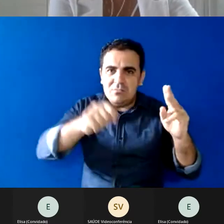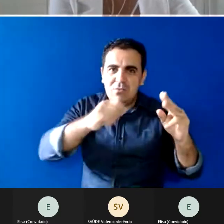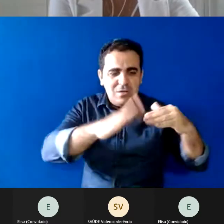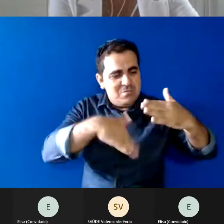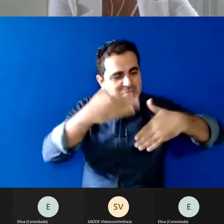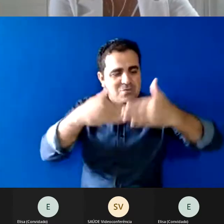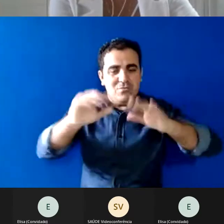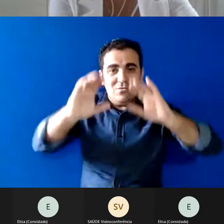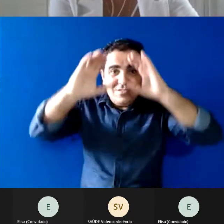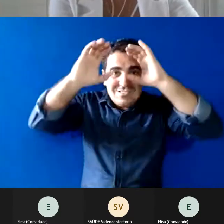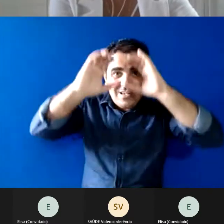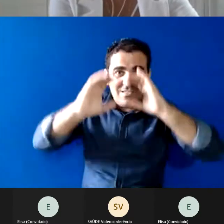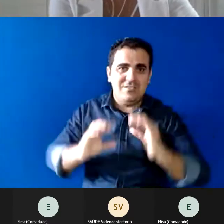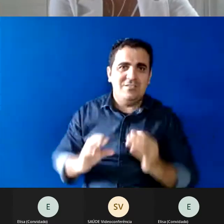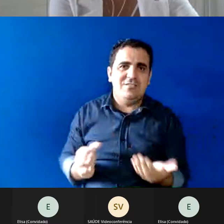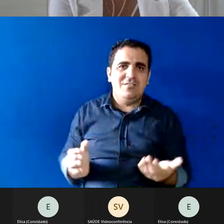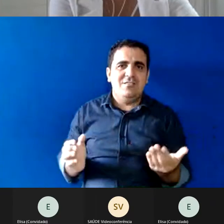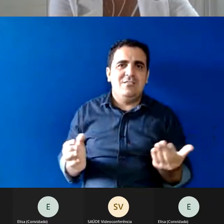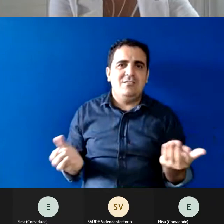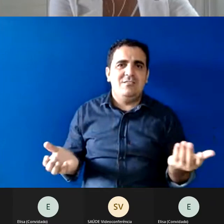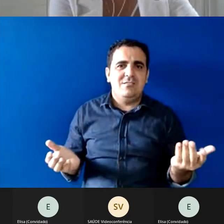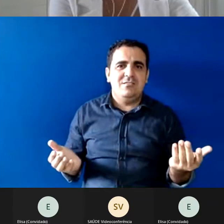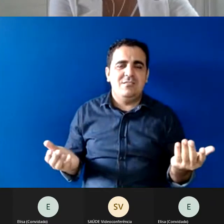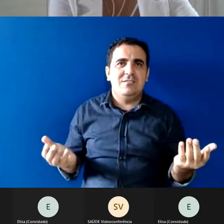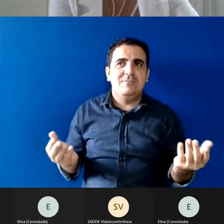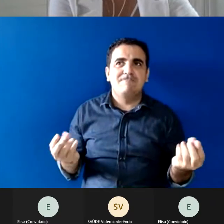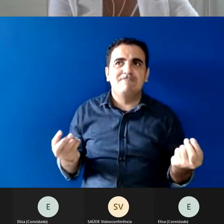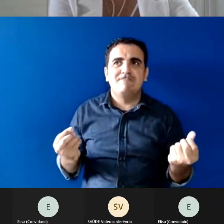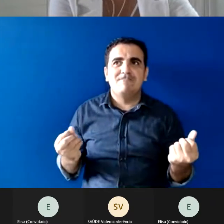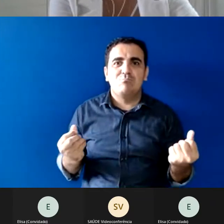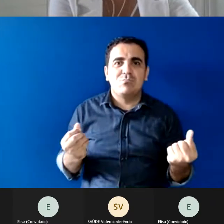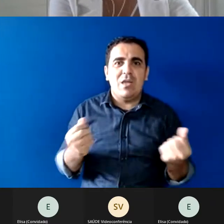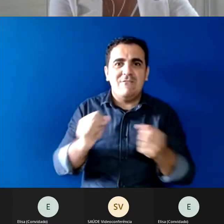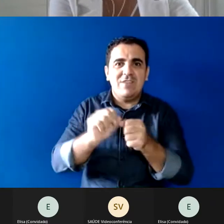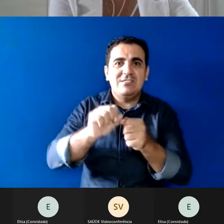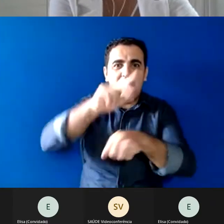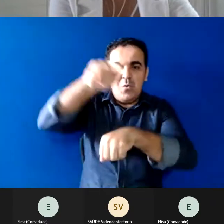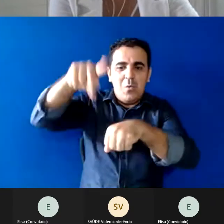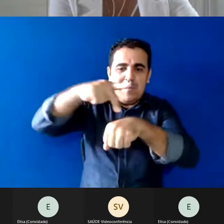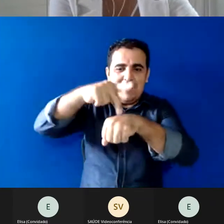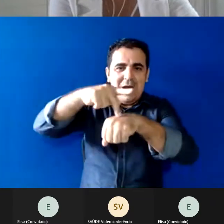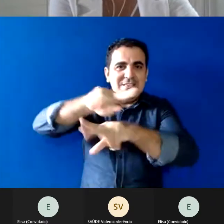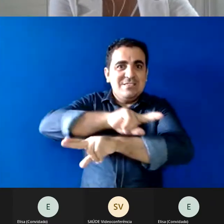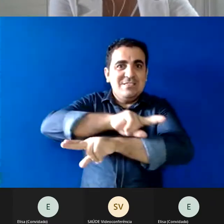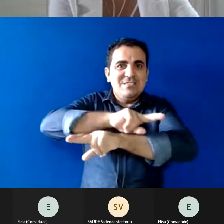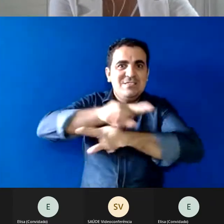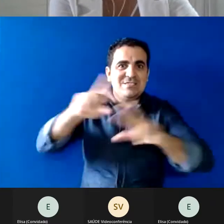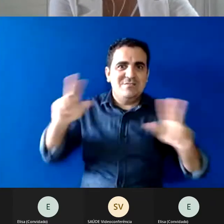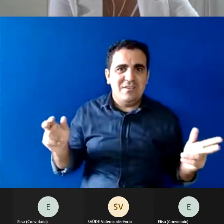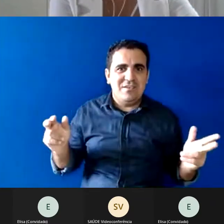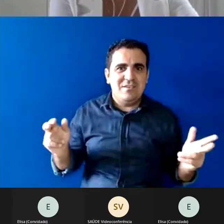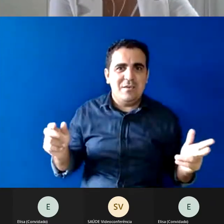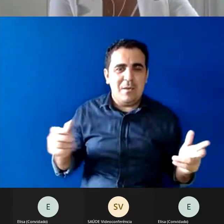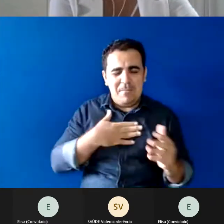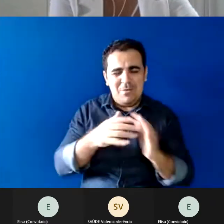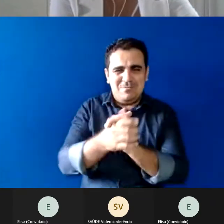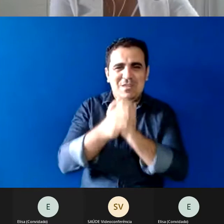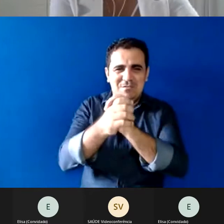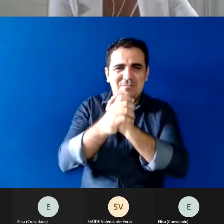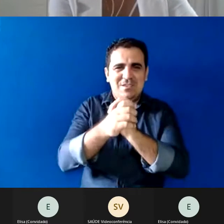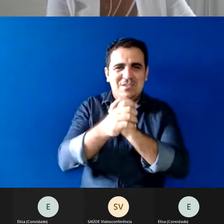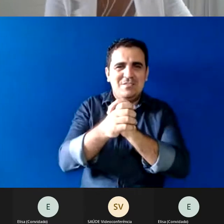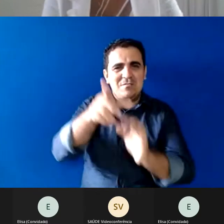construir cidadania, construir um país diferente, né? Os meus parabéns